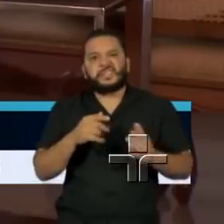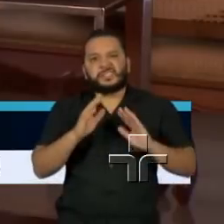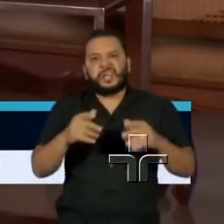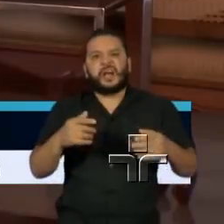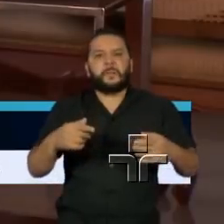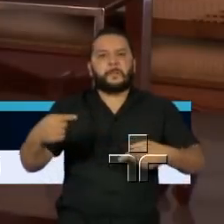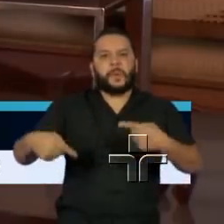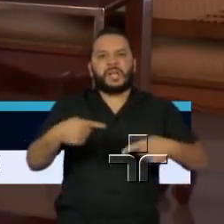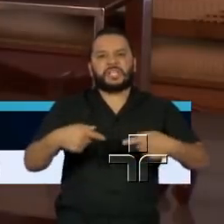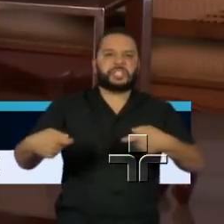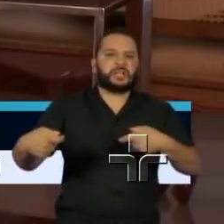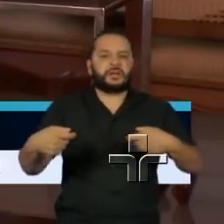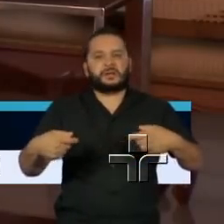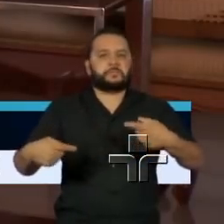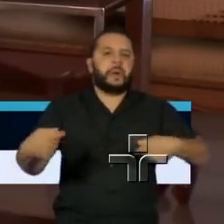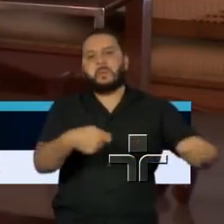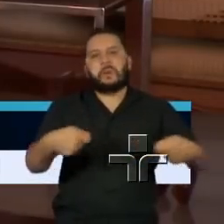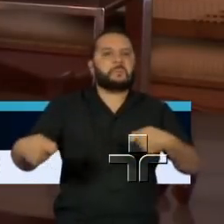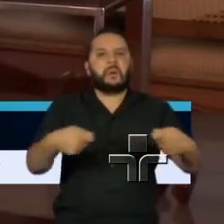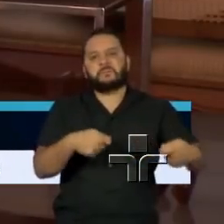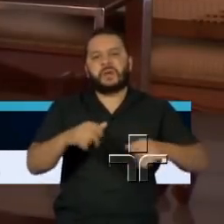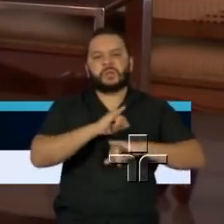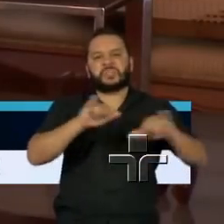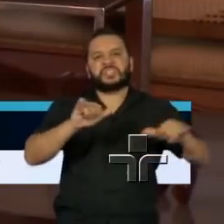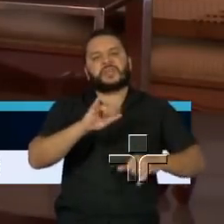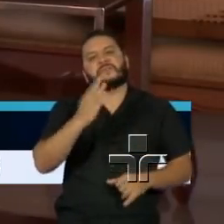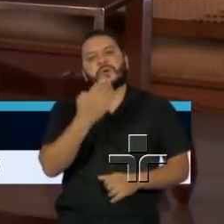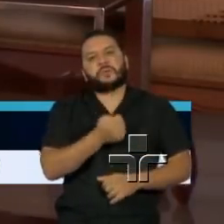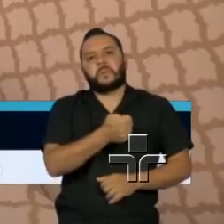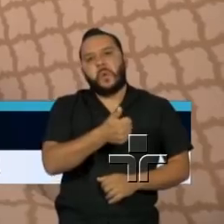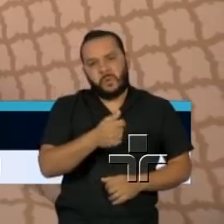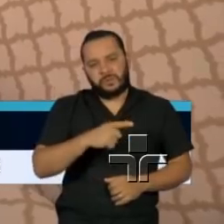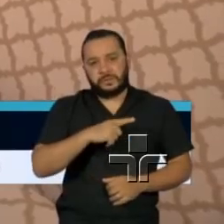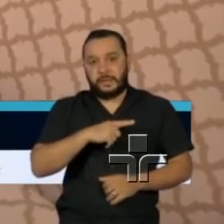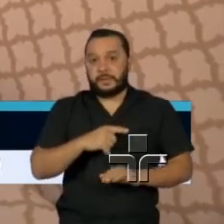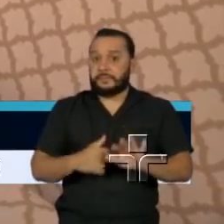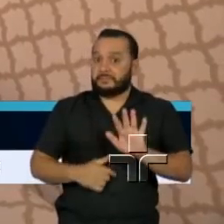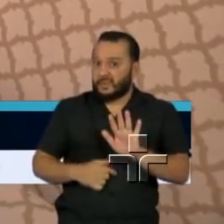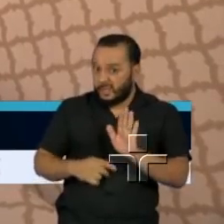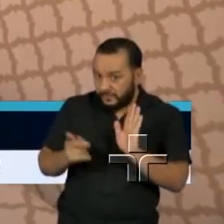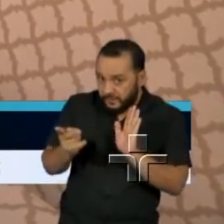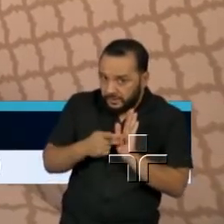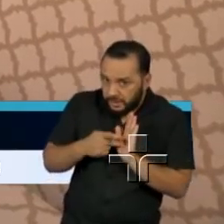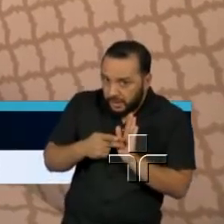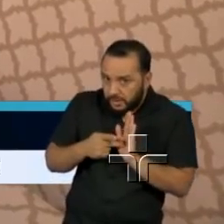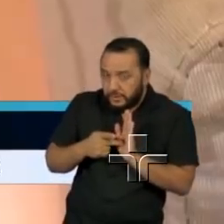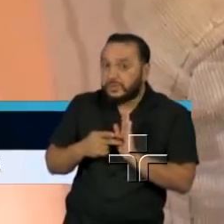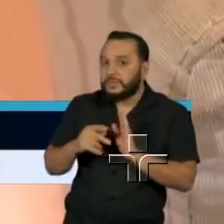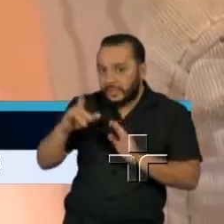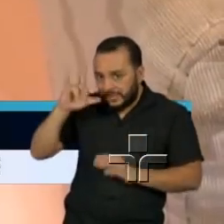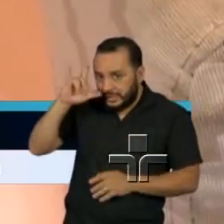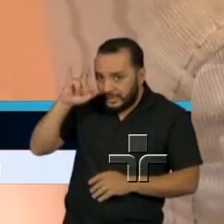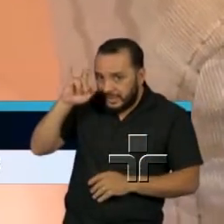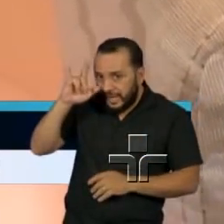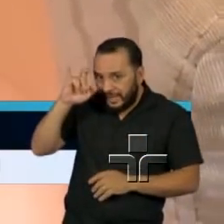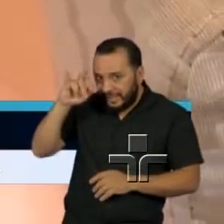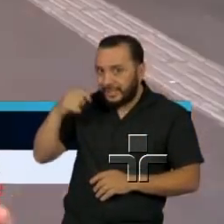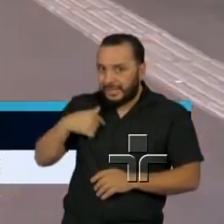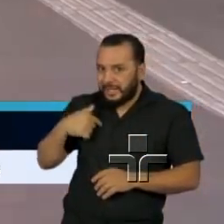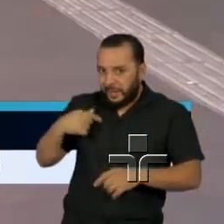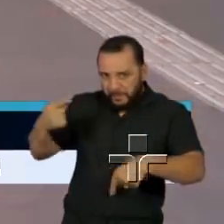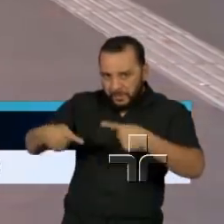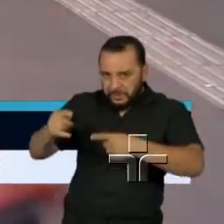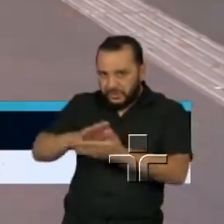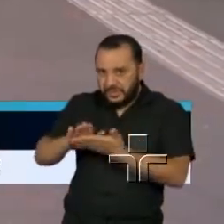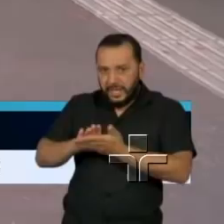divergências, polêmicas políticas, fake news e assim por diante. Mas será mesmo que o Instagram é um campo apolítico?